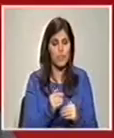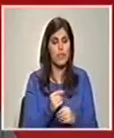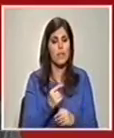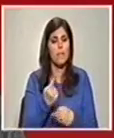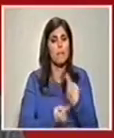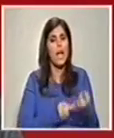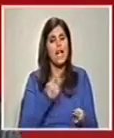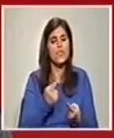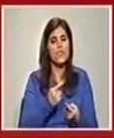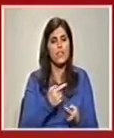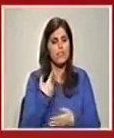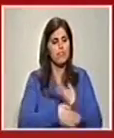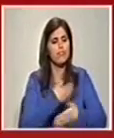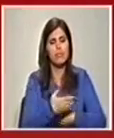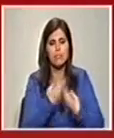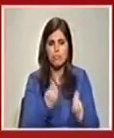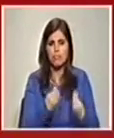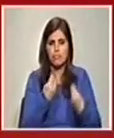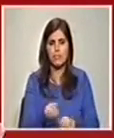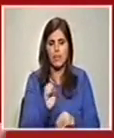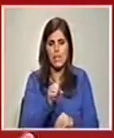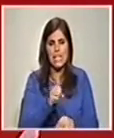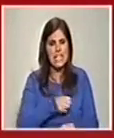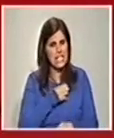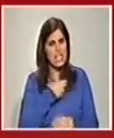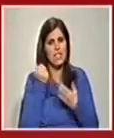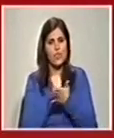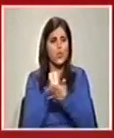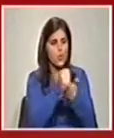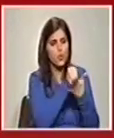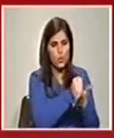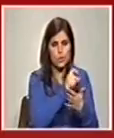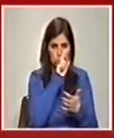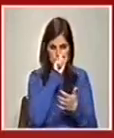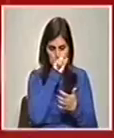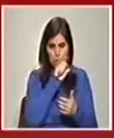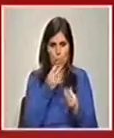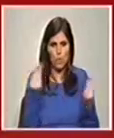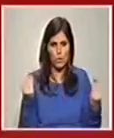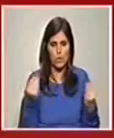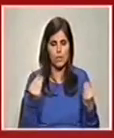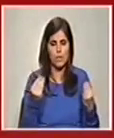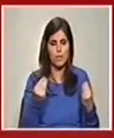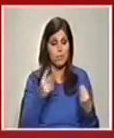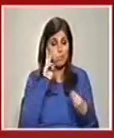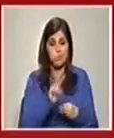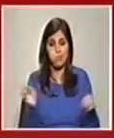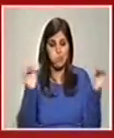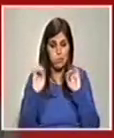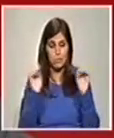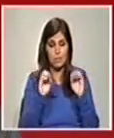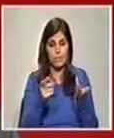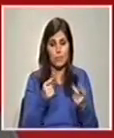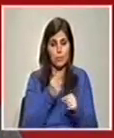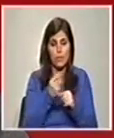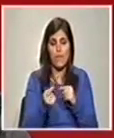era francamente menor, mas a sua sensação de que estavam a ajudar era, e que eram fundamentais era tão grande que estavam cegos em relação a não...